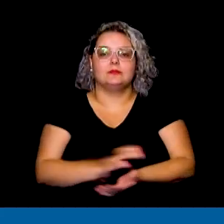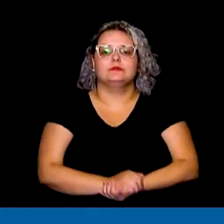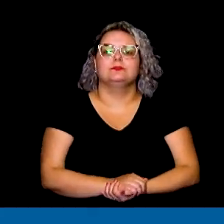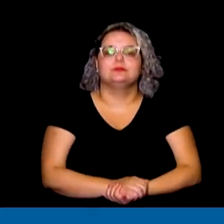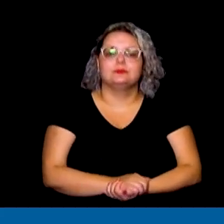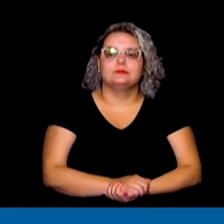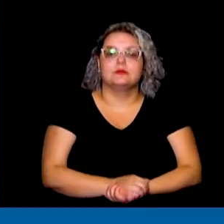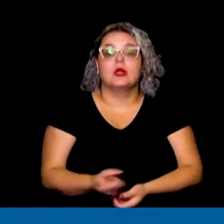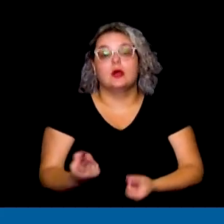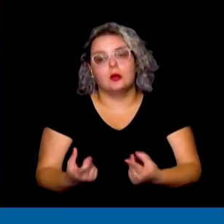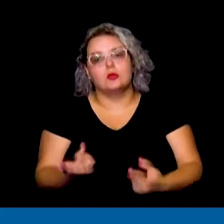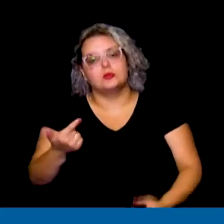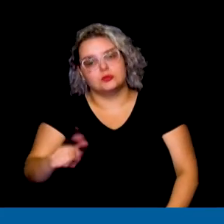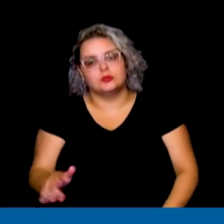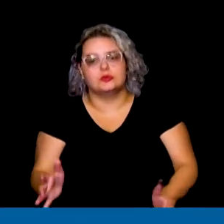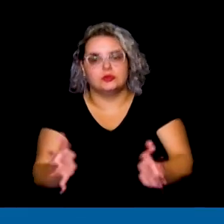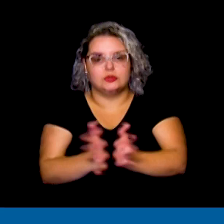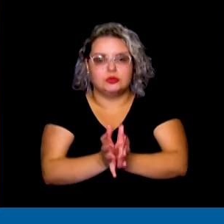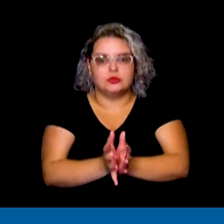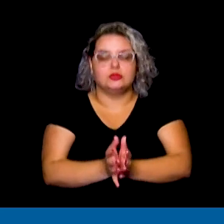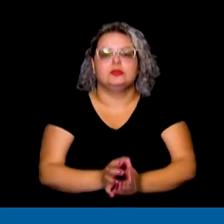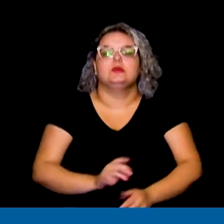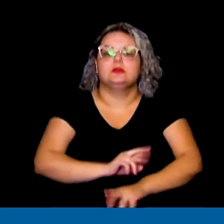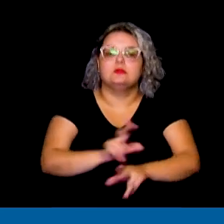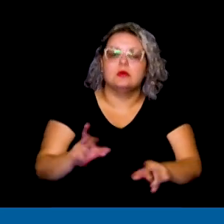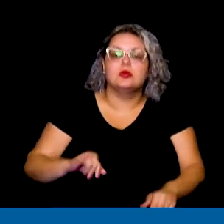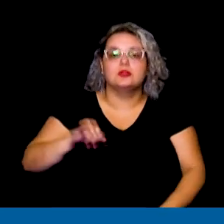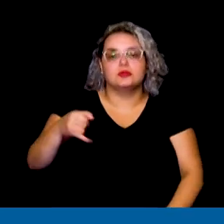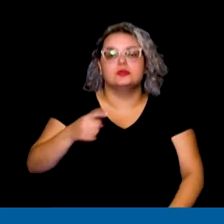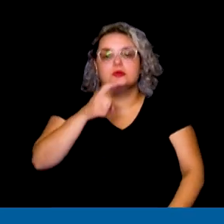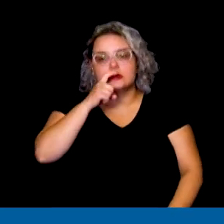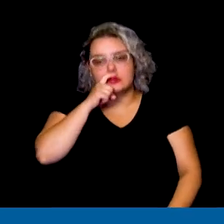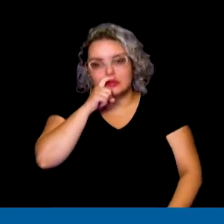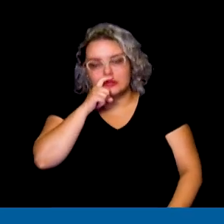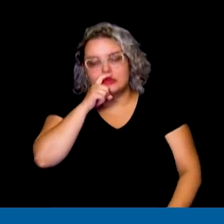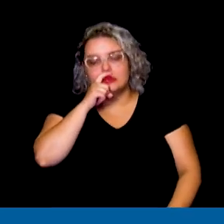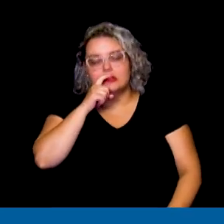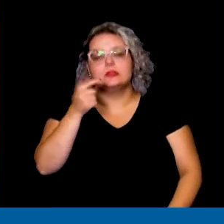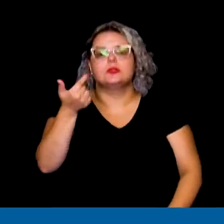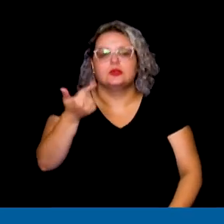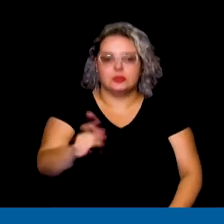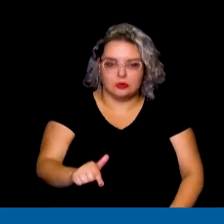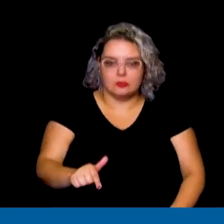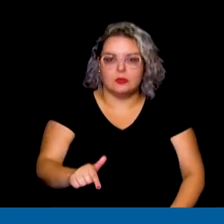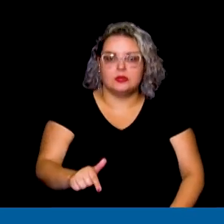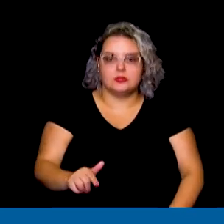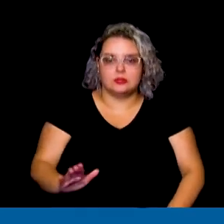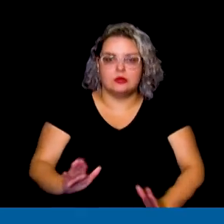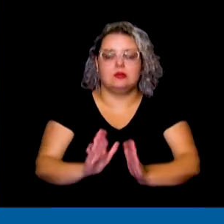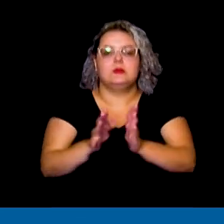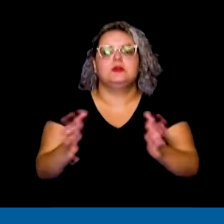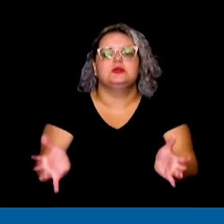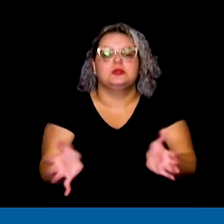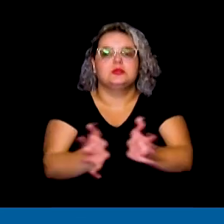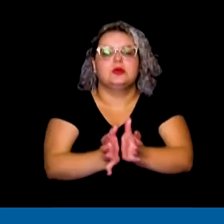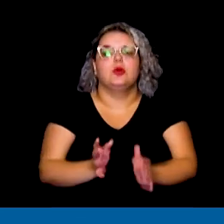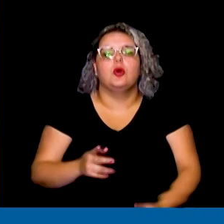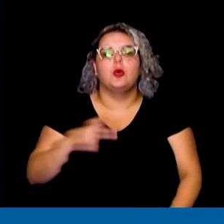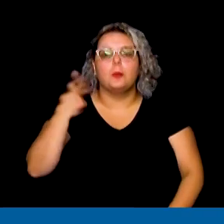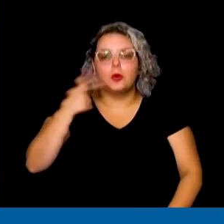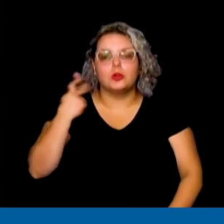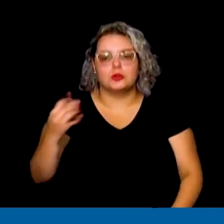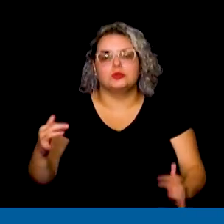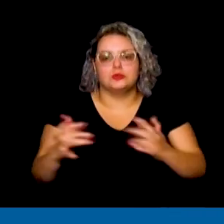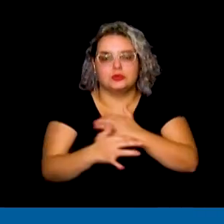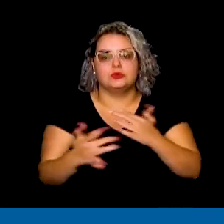alguns vereadores permanecem na presidência das comissões entre eles Jorge Schneider que mais uma vez está